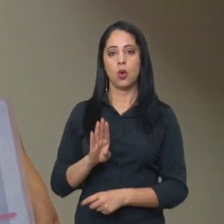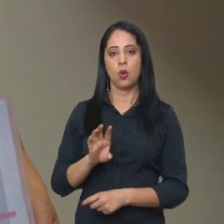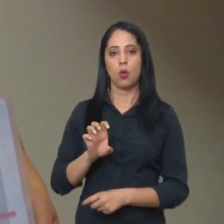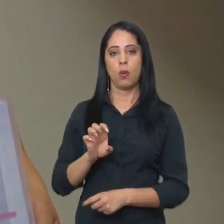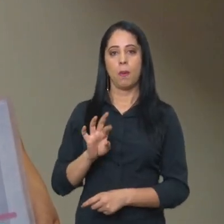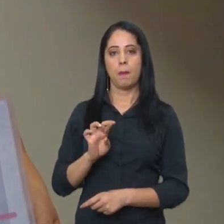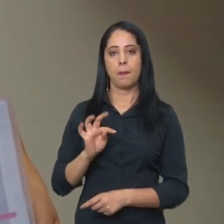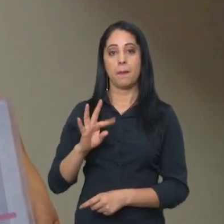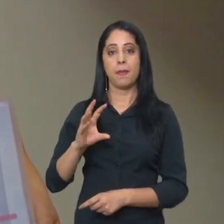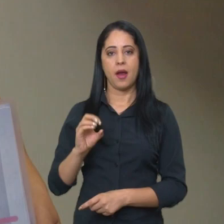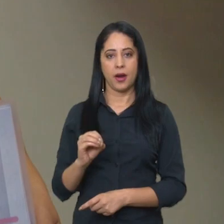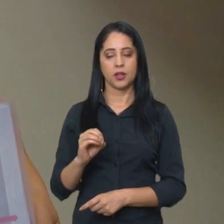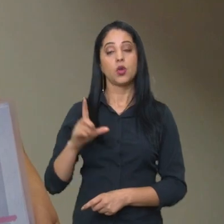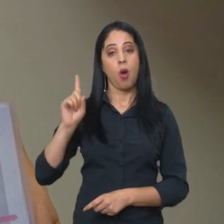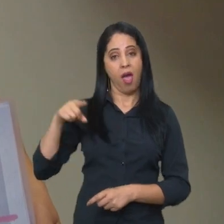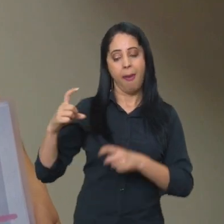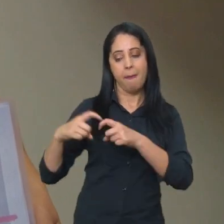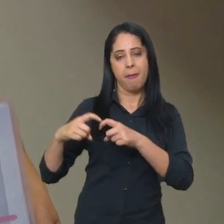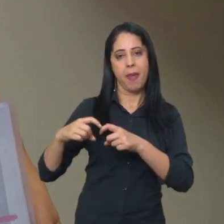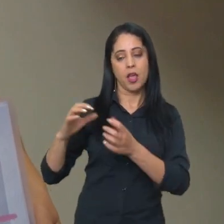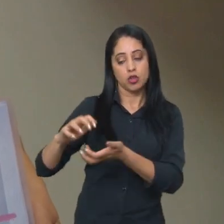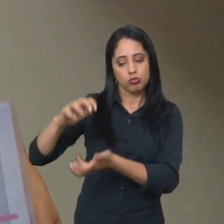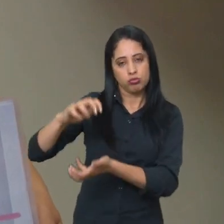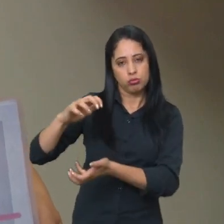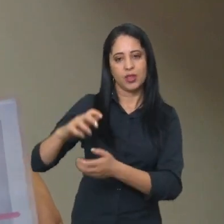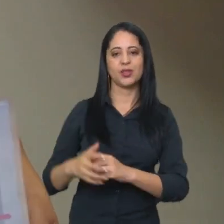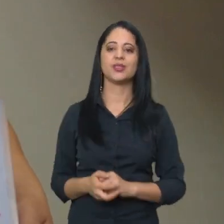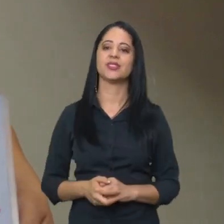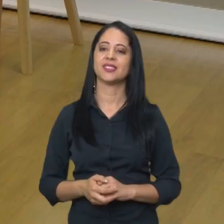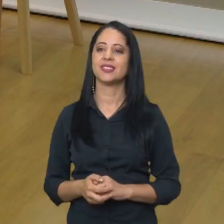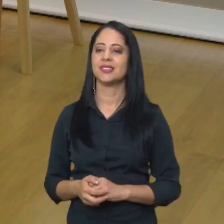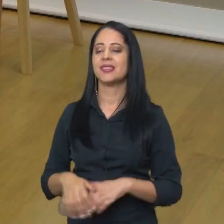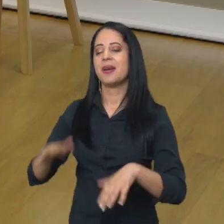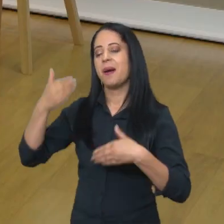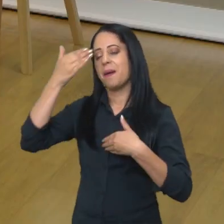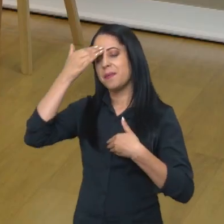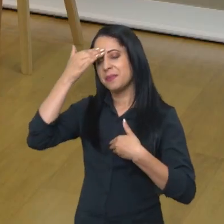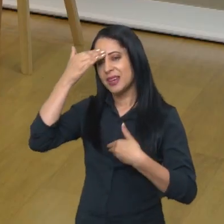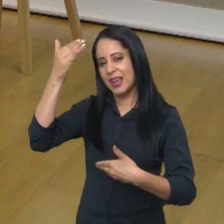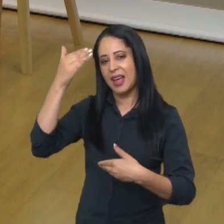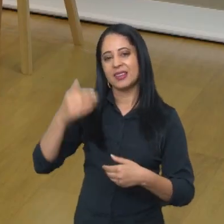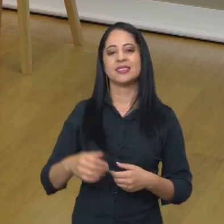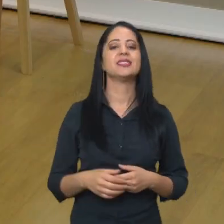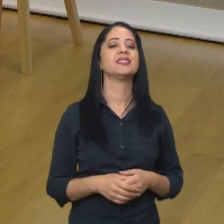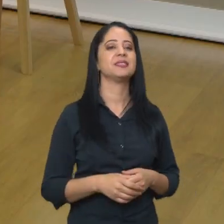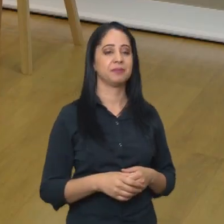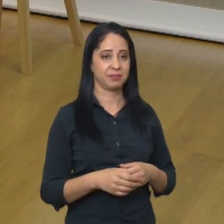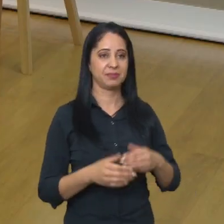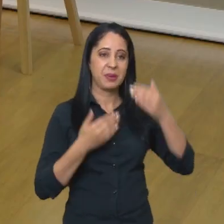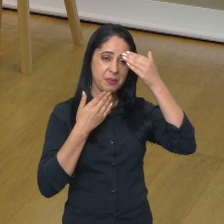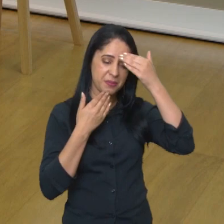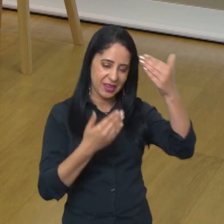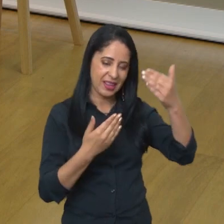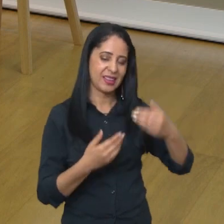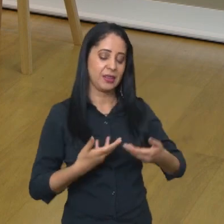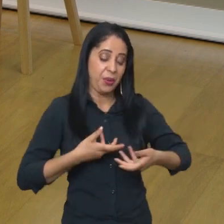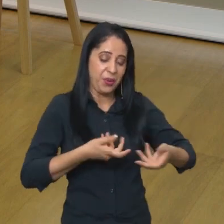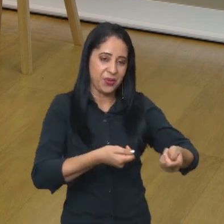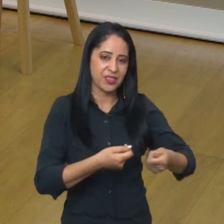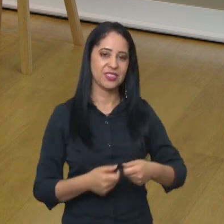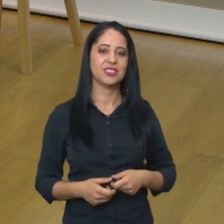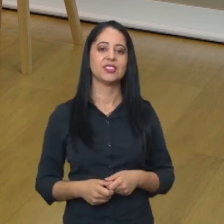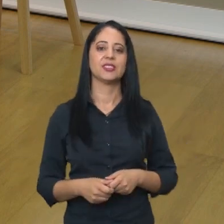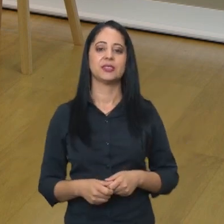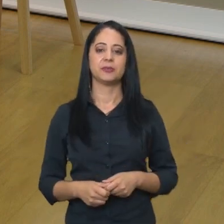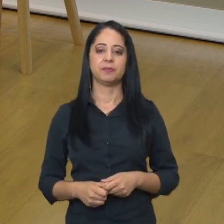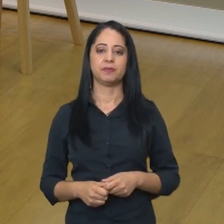Roberto Choeri Júnior, que é médico geriatra. Obrigada, doutor, pela participação, tudo bem? Tudo bem, obrigado, eu que agradeço,